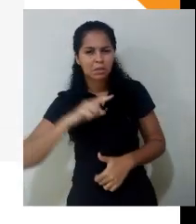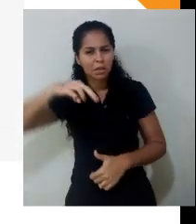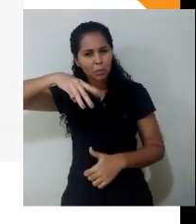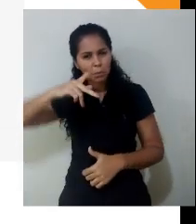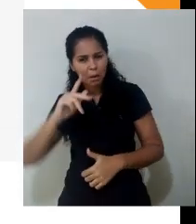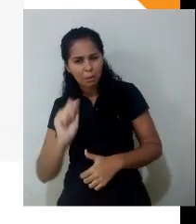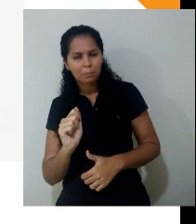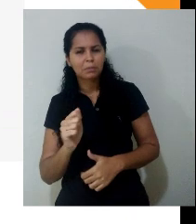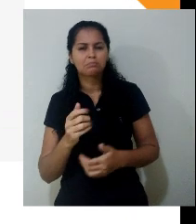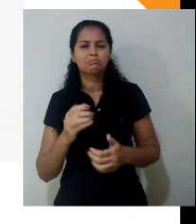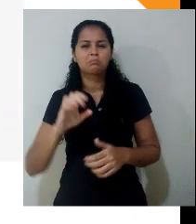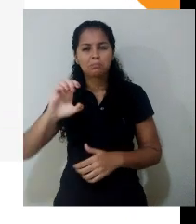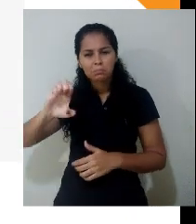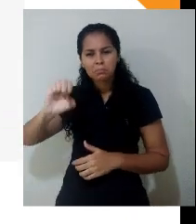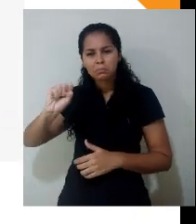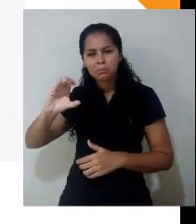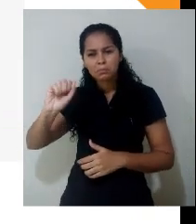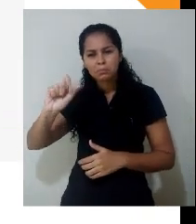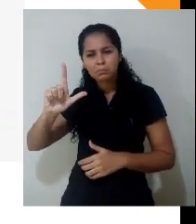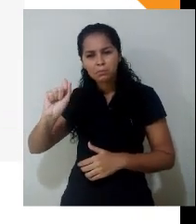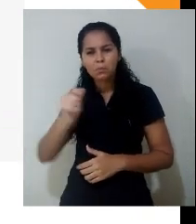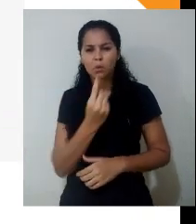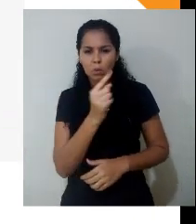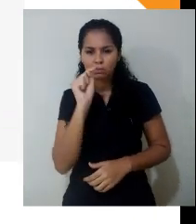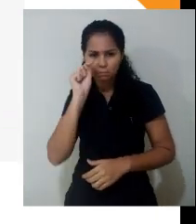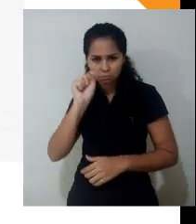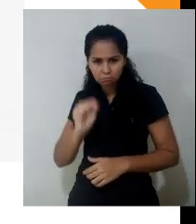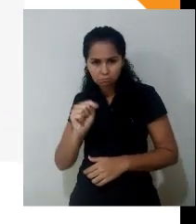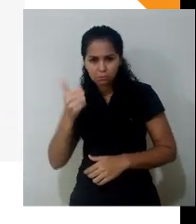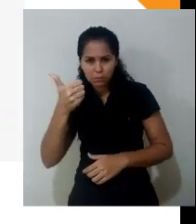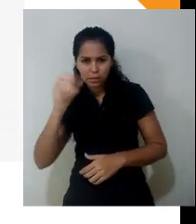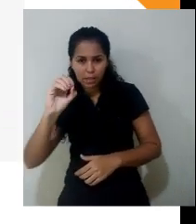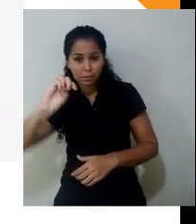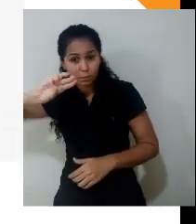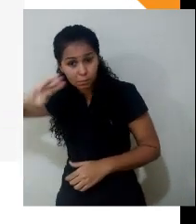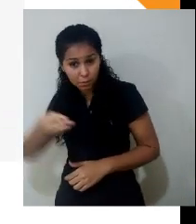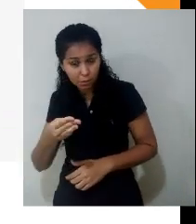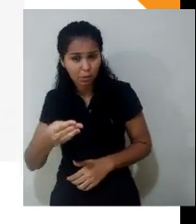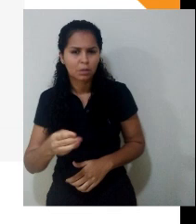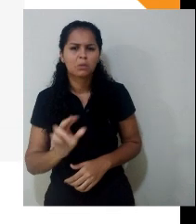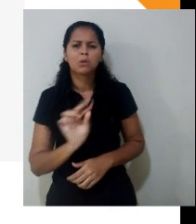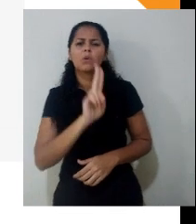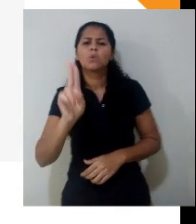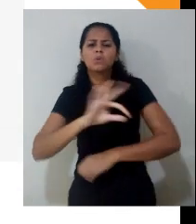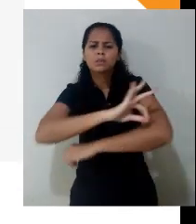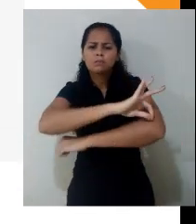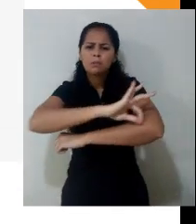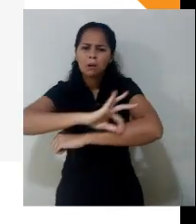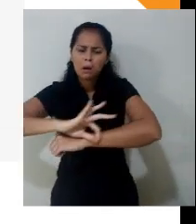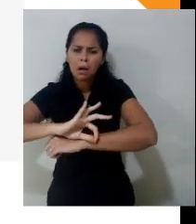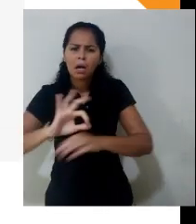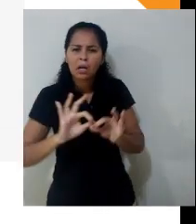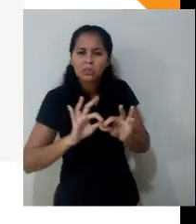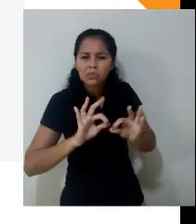frente e a escala desse mapa seja de 1 para 10 milhões. Você pega uma régua e mede a distância entre